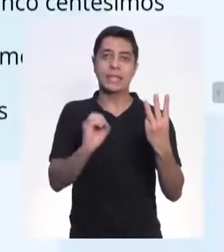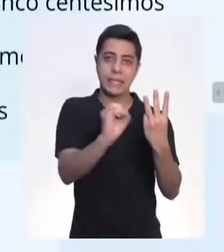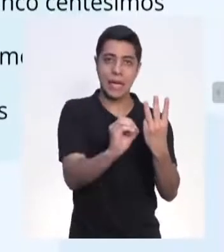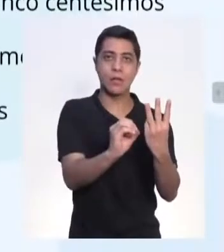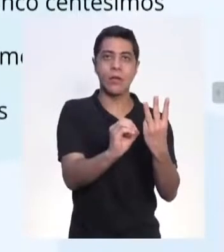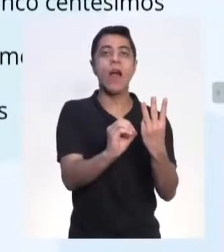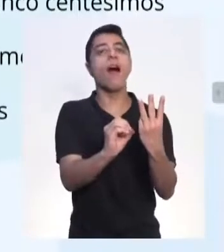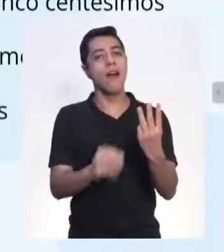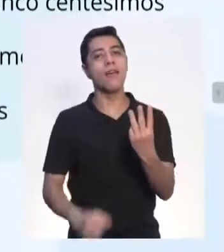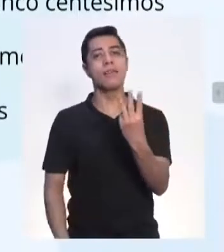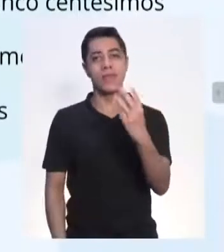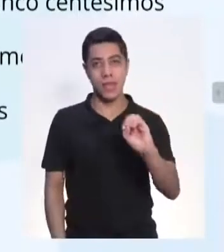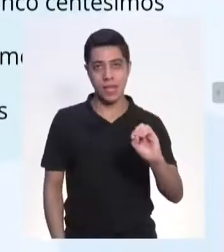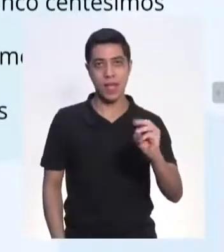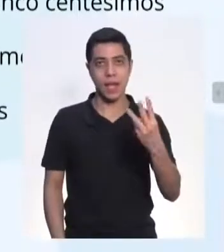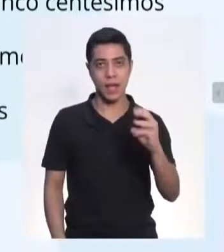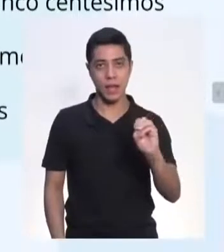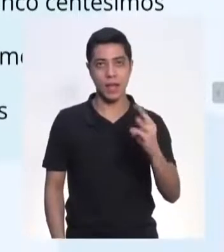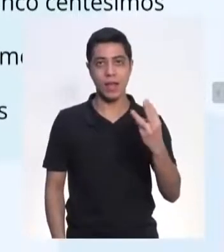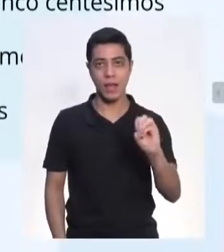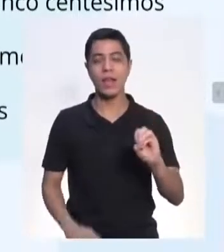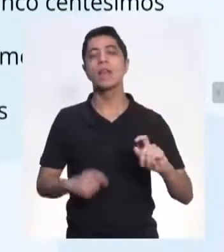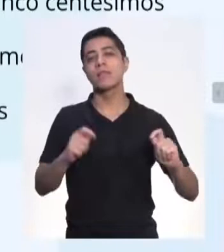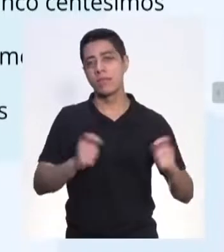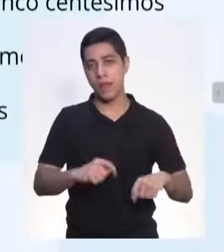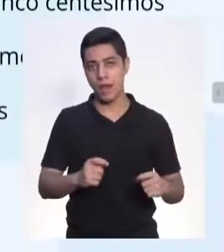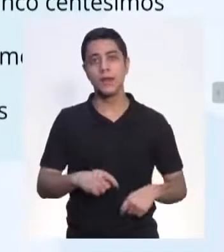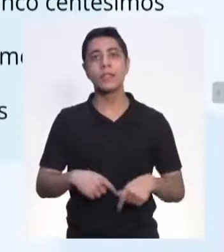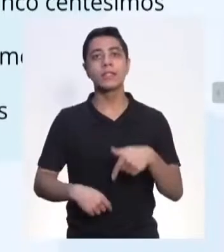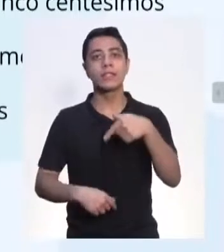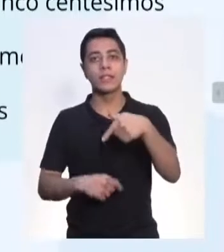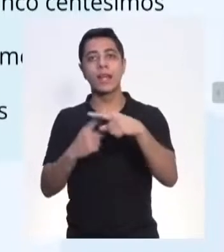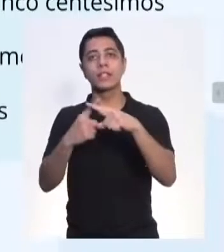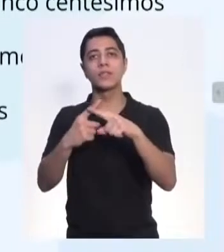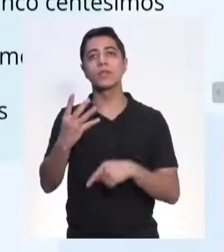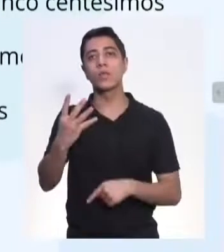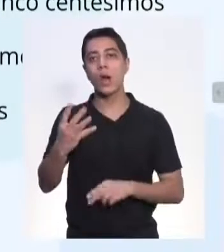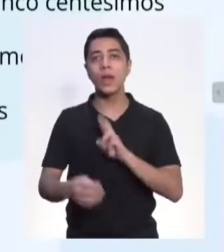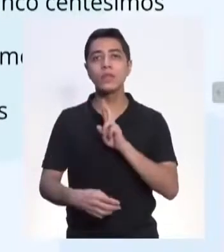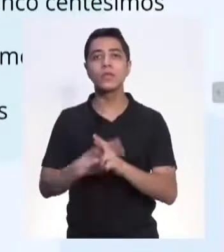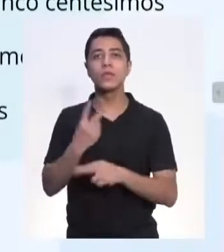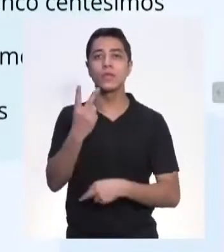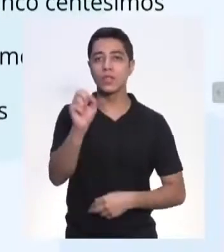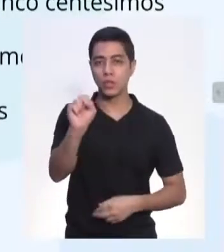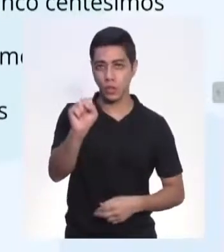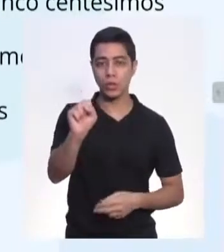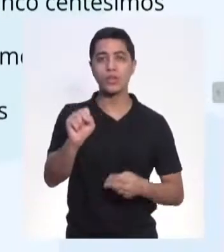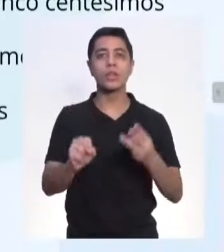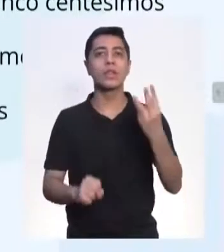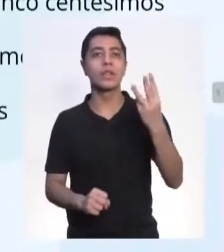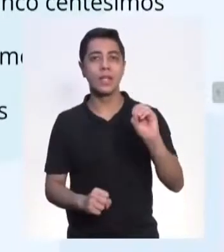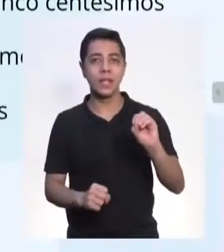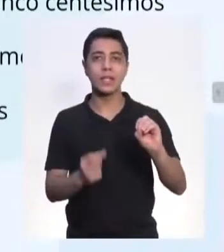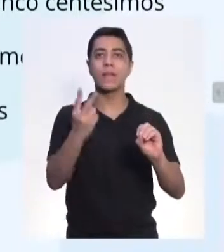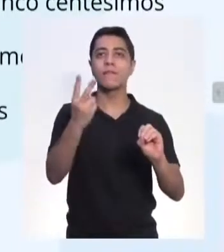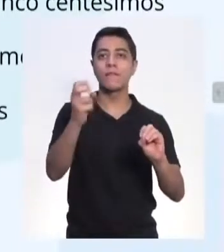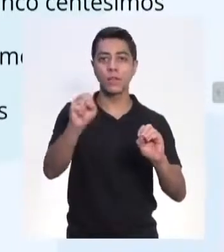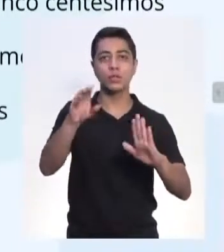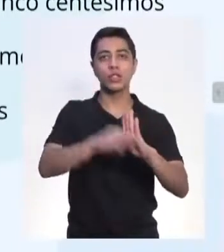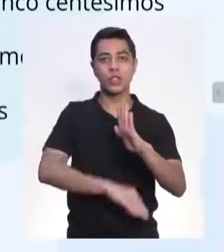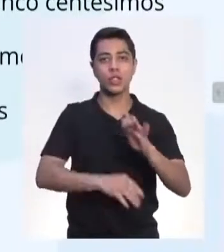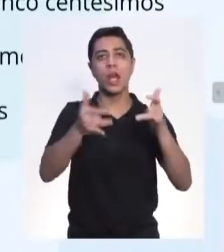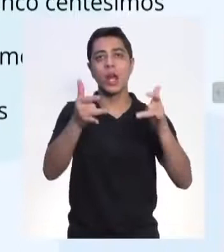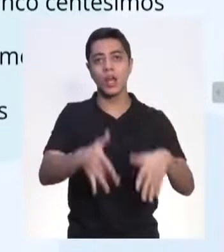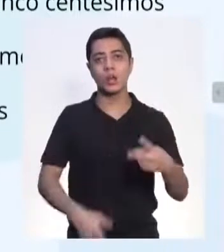7. 7 vezes 4, 28. Para chegar no 30, 2. Quero continuar.